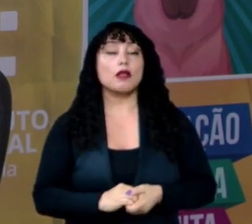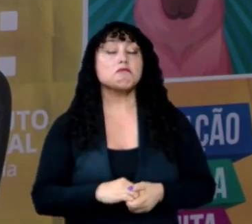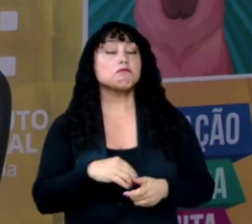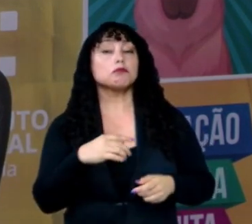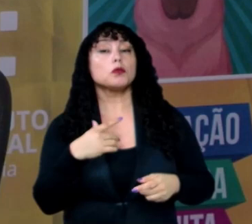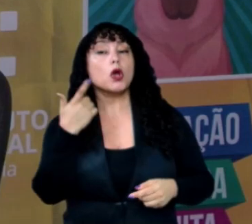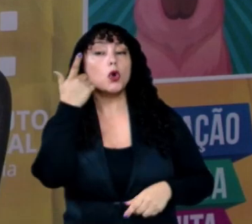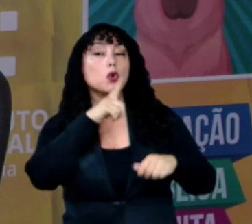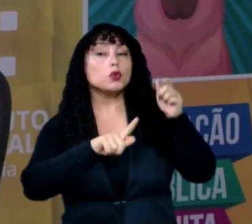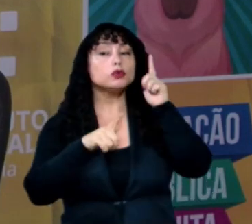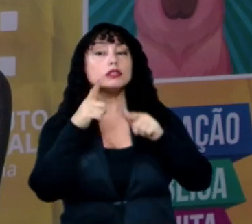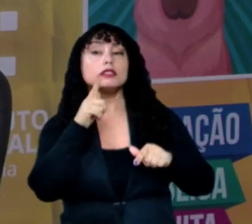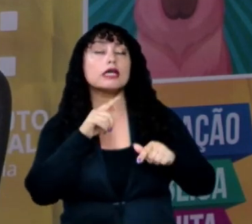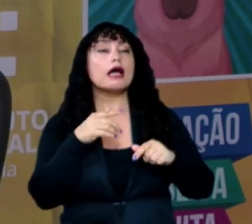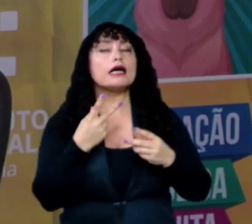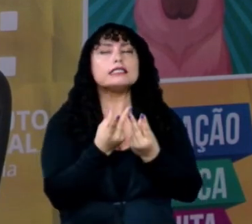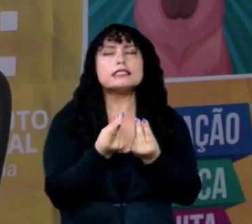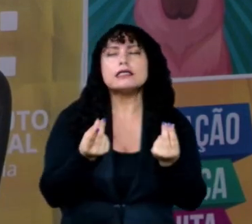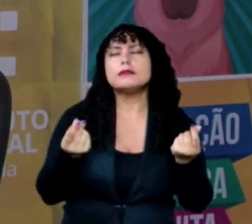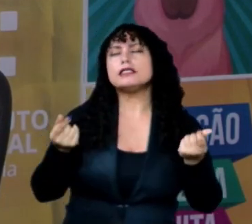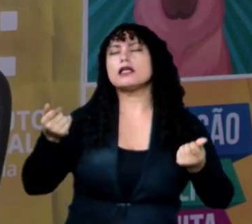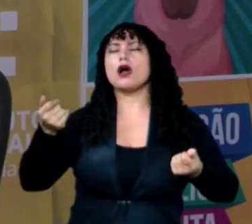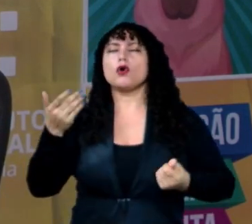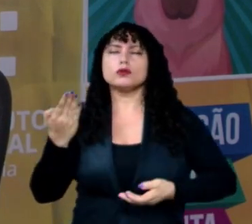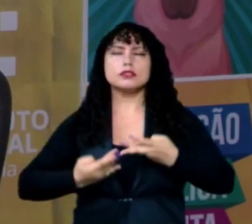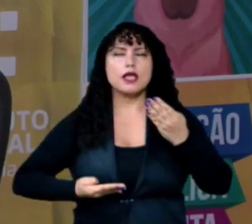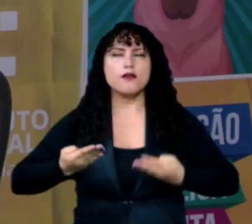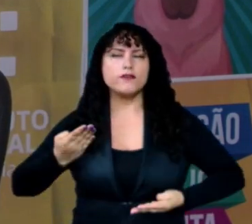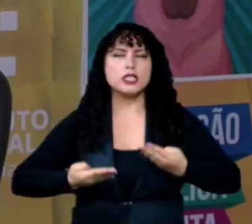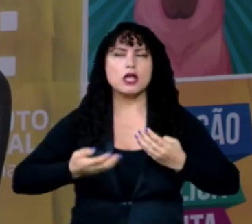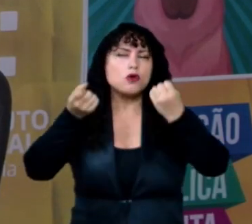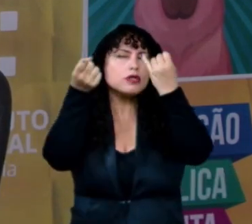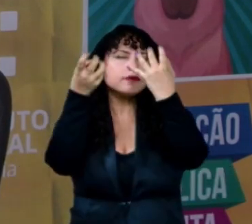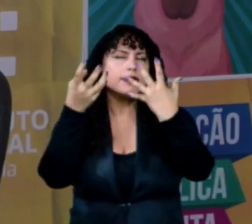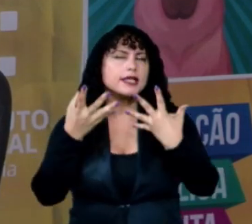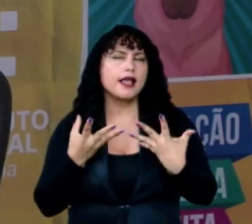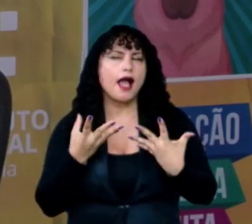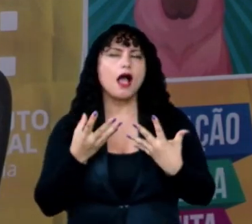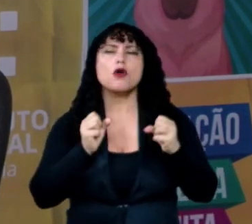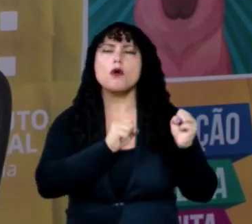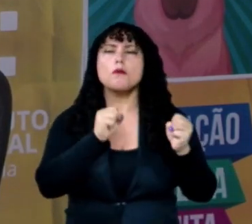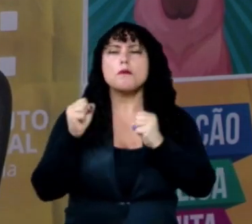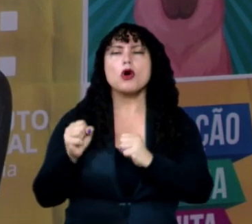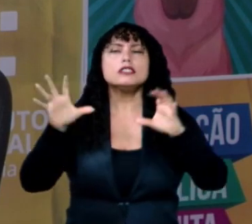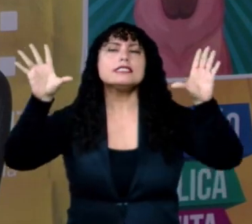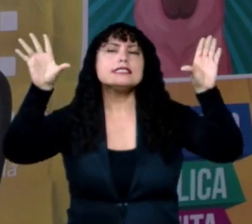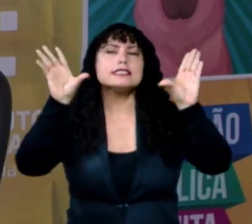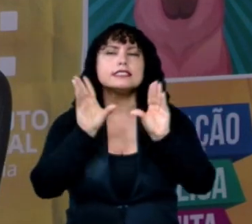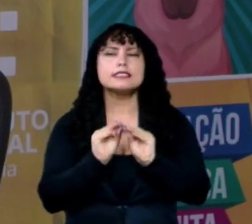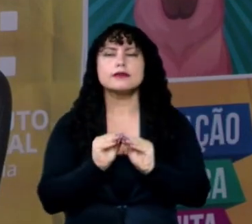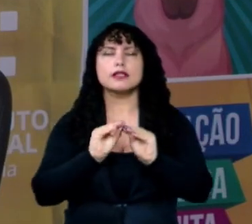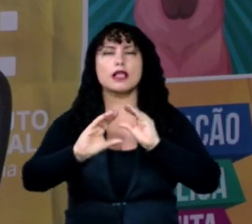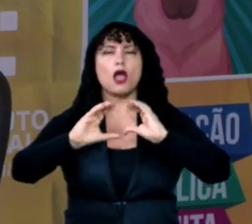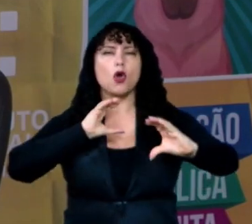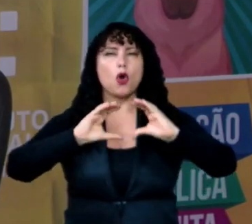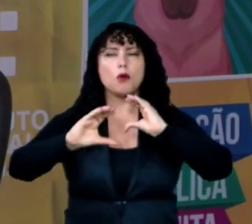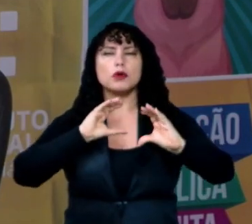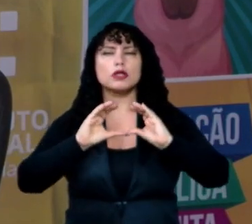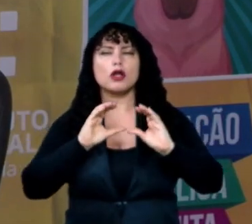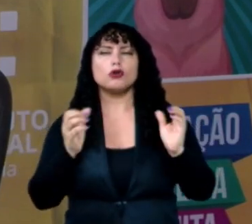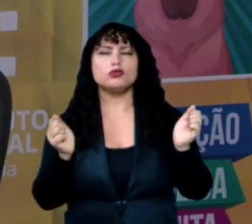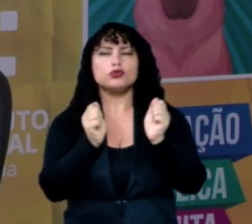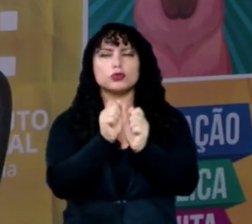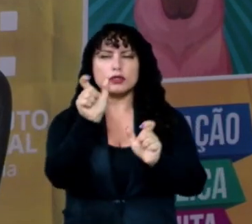para conseguir sensibilizar o servidor e, ao mesmo tempo, explicar para ele como é que ele pode simplificar a comunicação com o